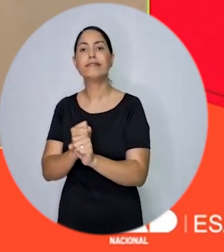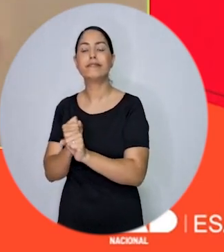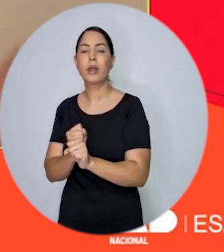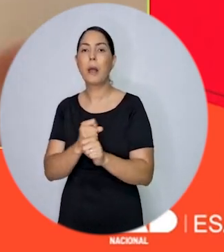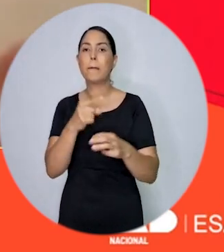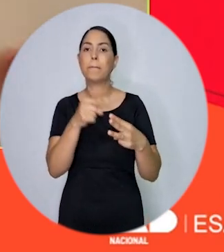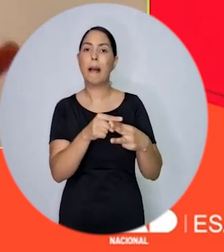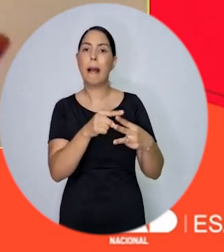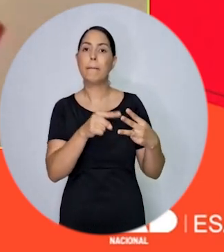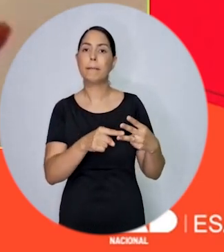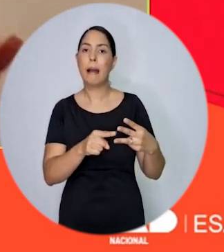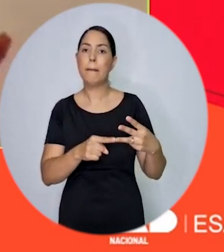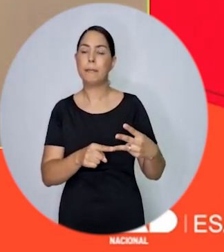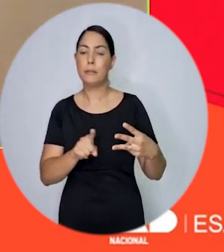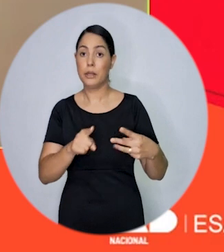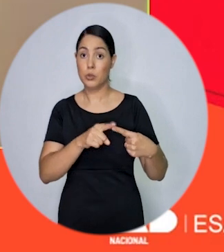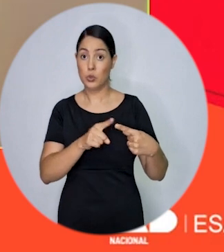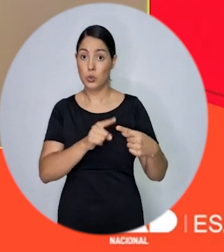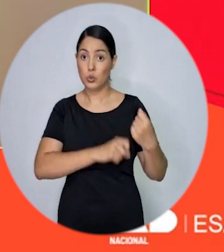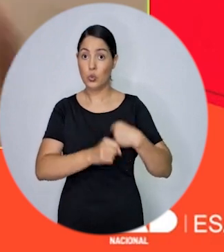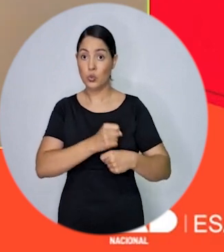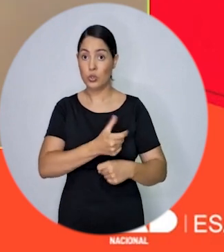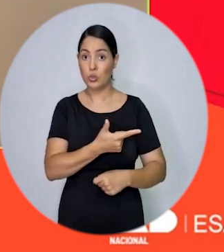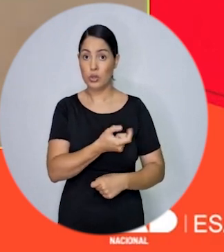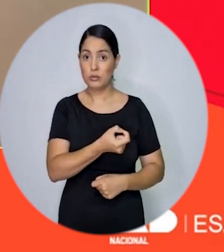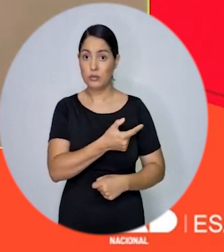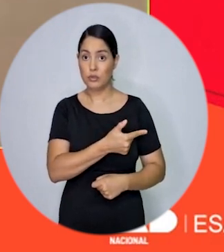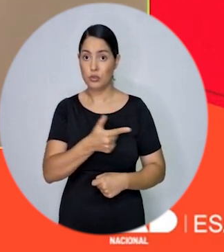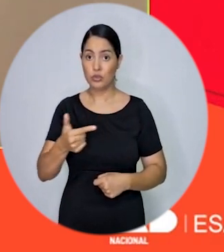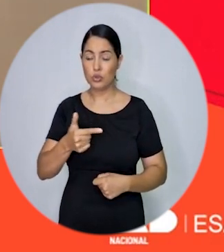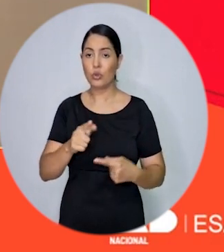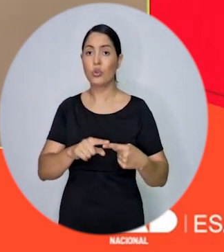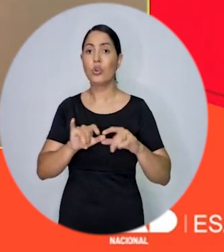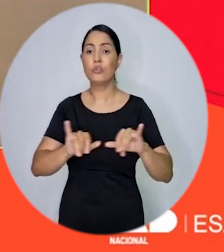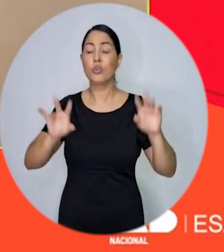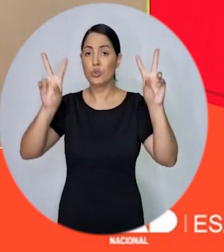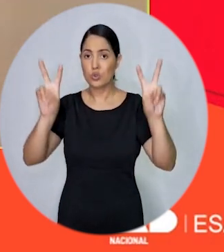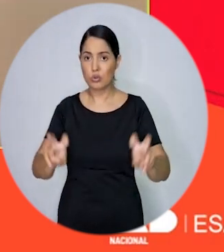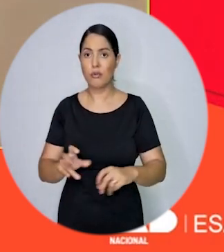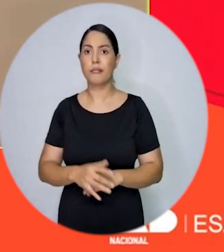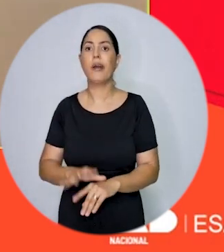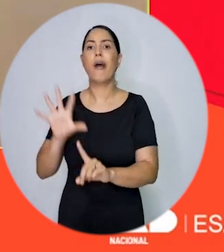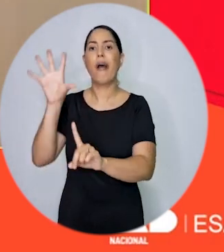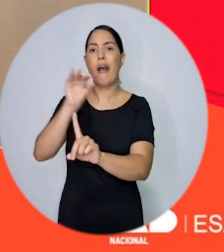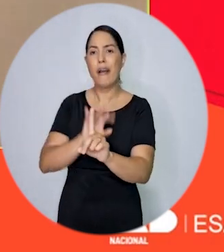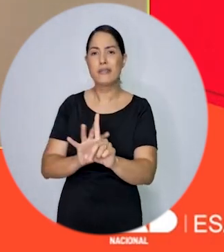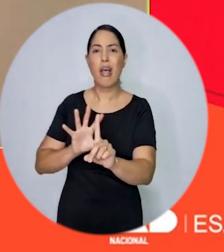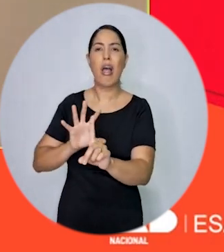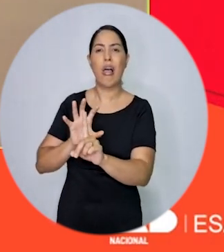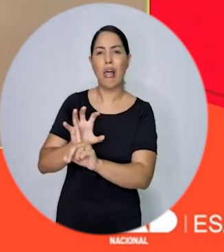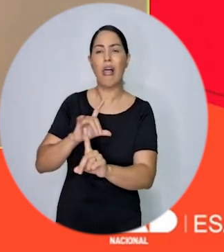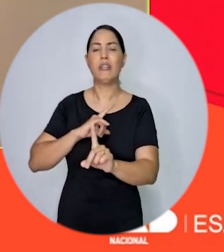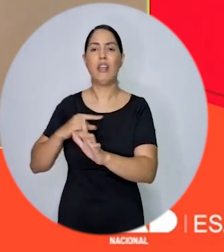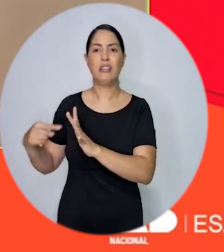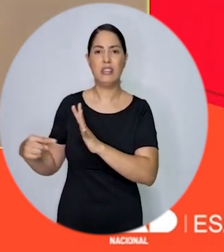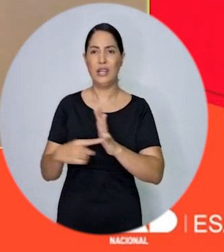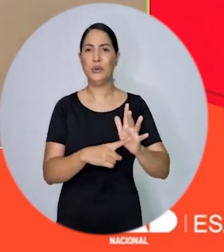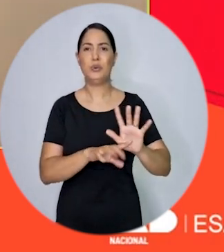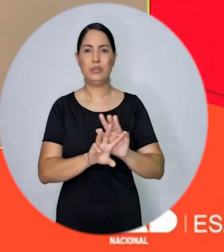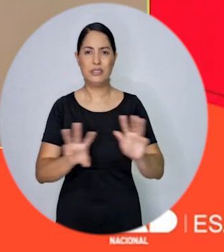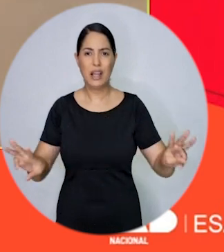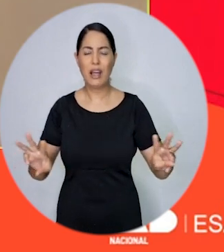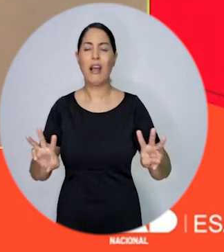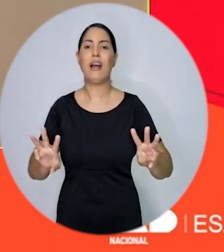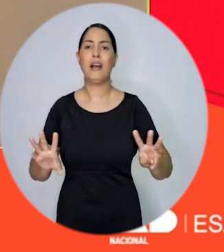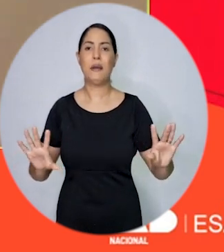um desenvolvimento maior. No ano de 2022, nós trabalhamos muito com a pauta do assédio, criamos cartilha, canal de